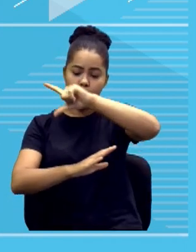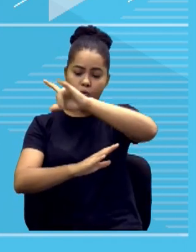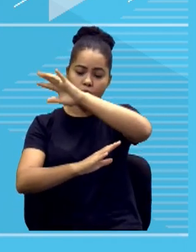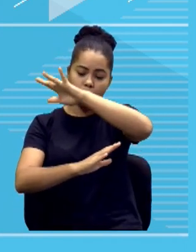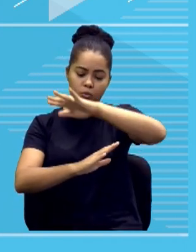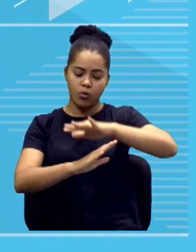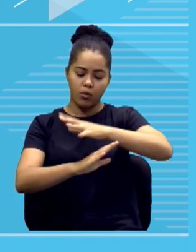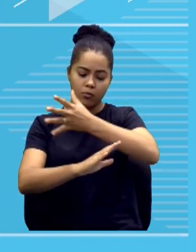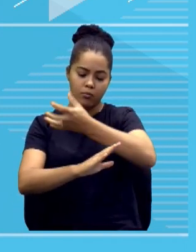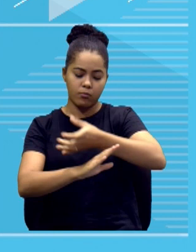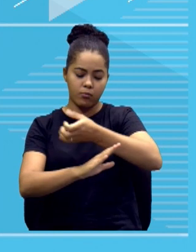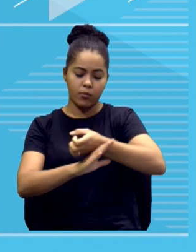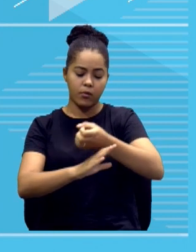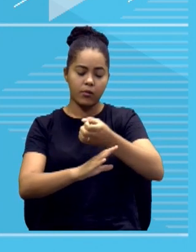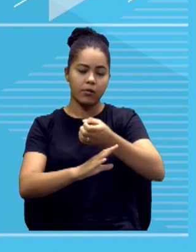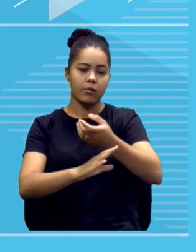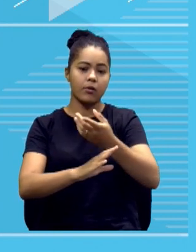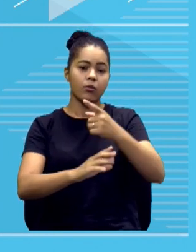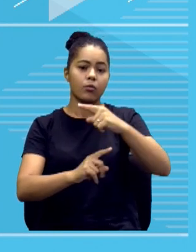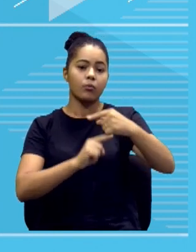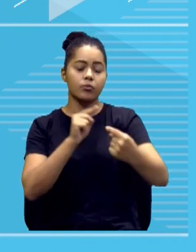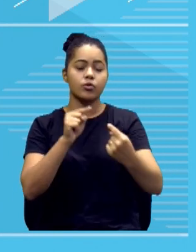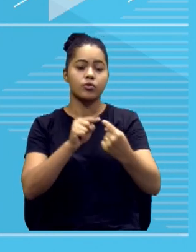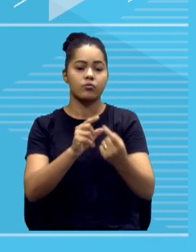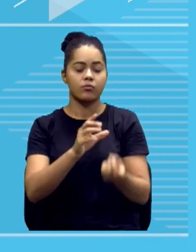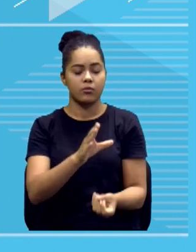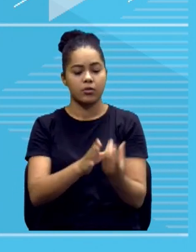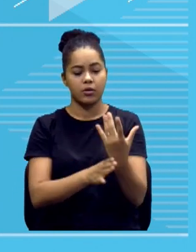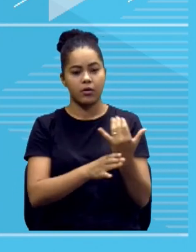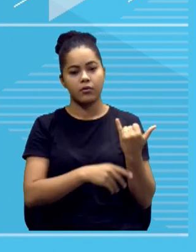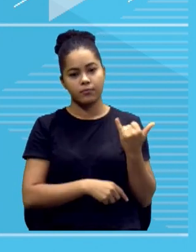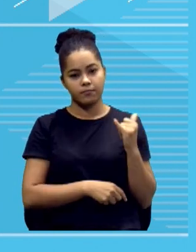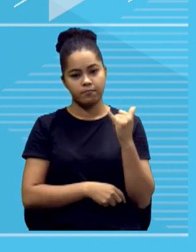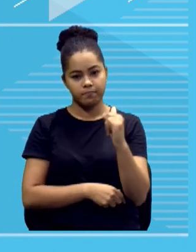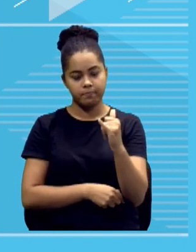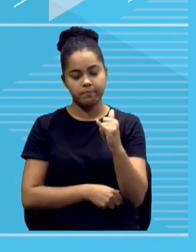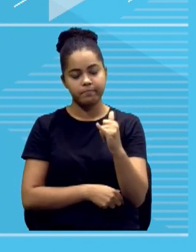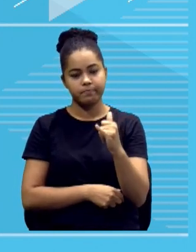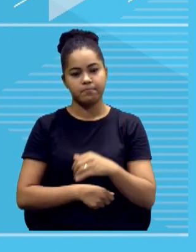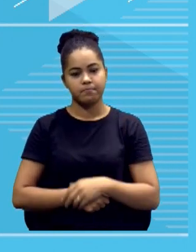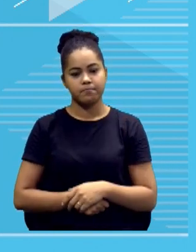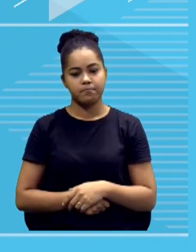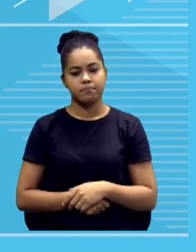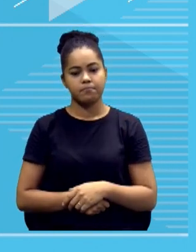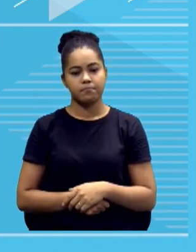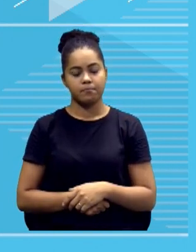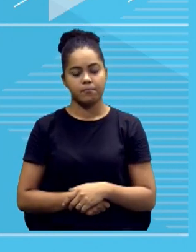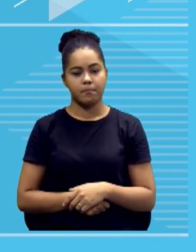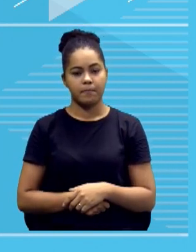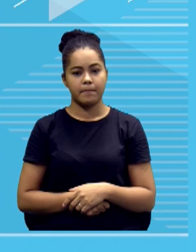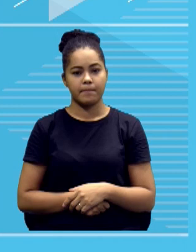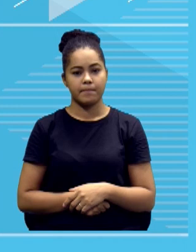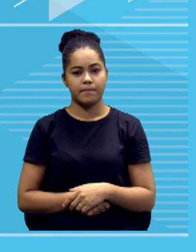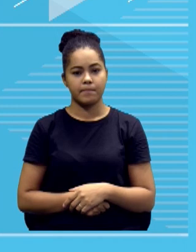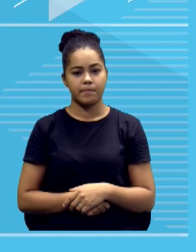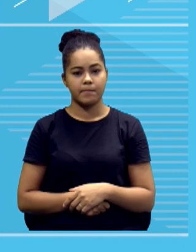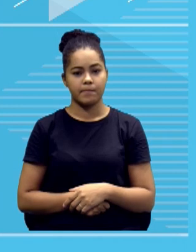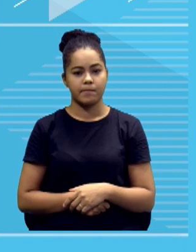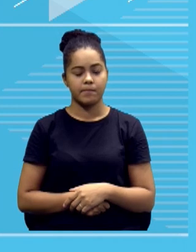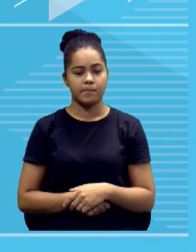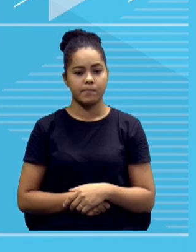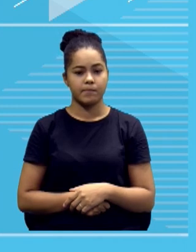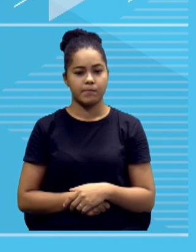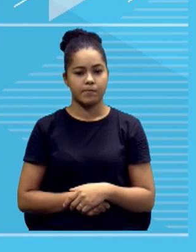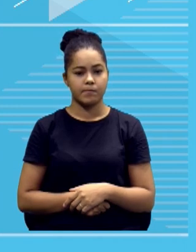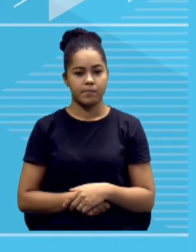produção de energia elétrica. Através do efeito fotoelétrico, que a gente já viu também, eles geram energia elétrica a partir